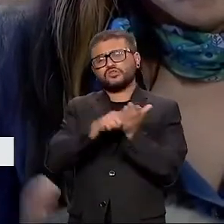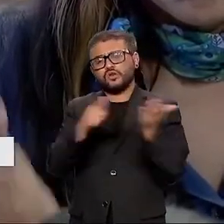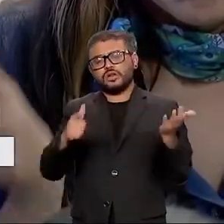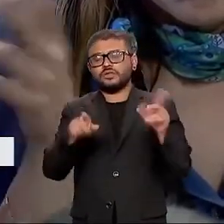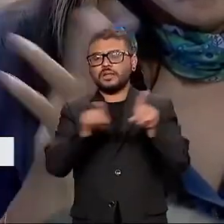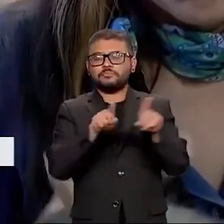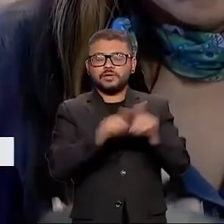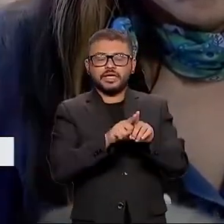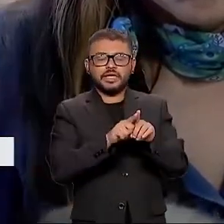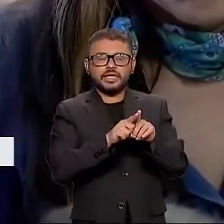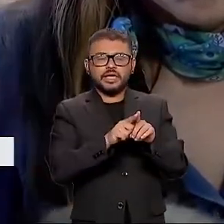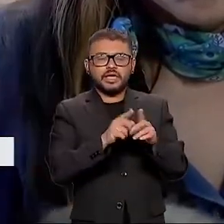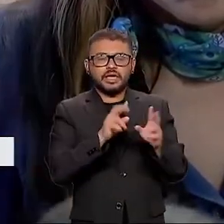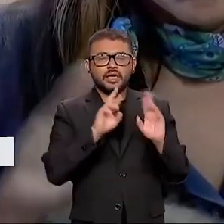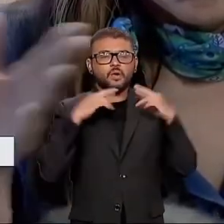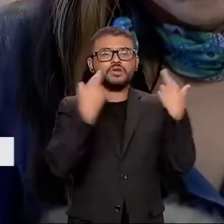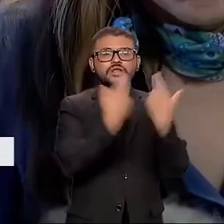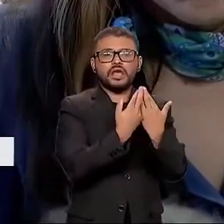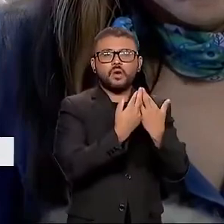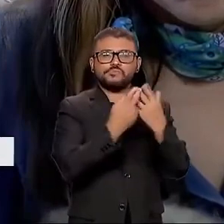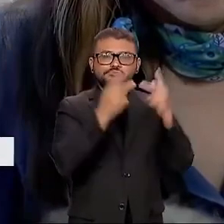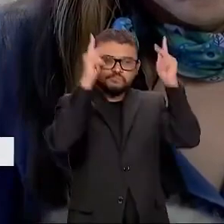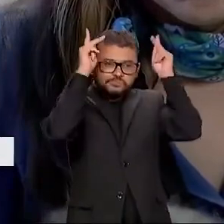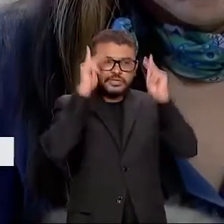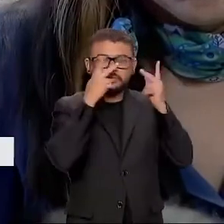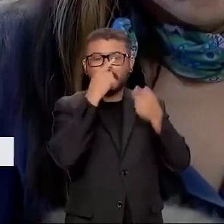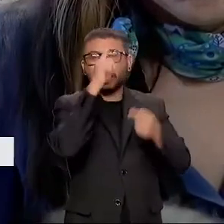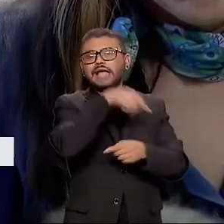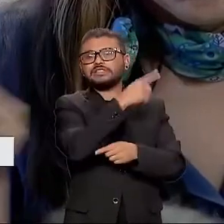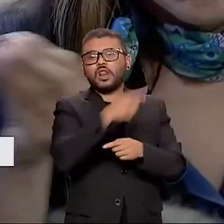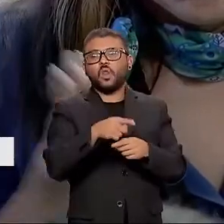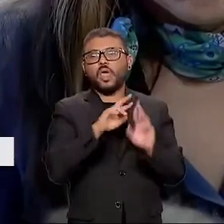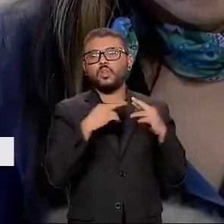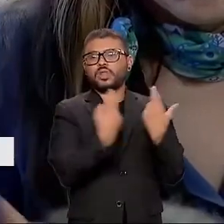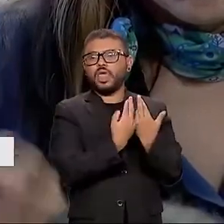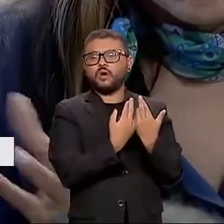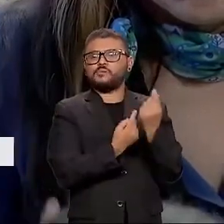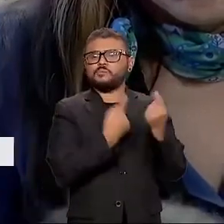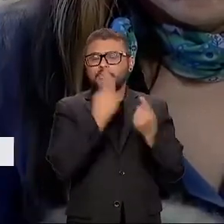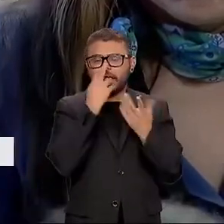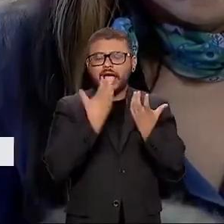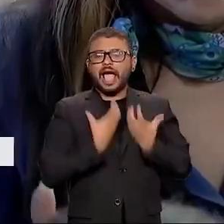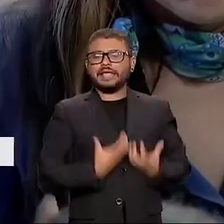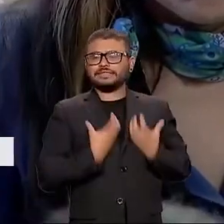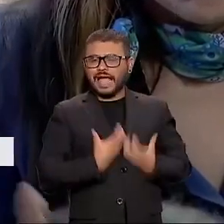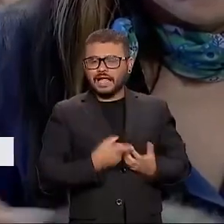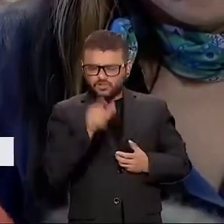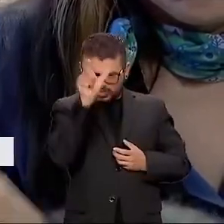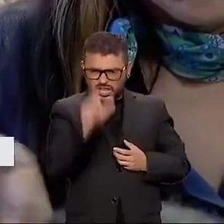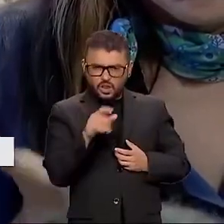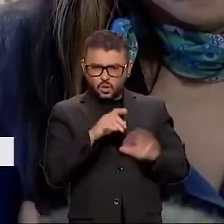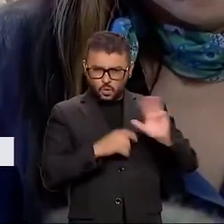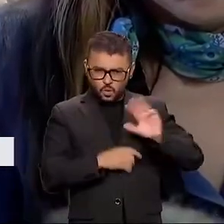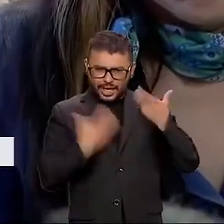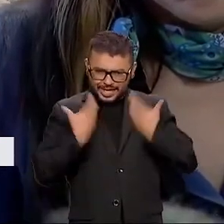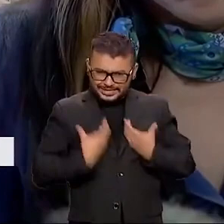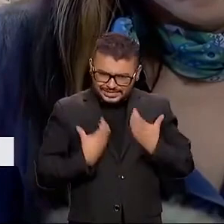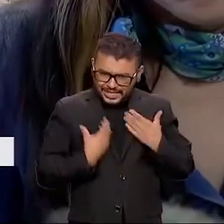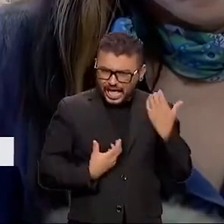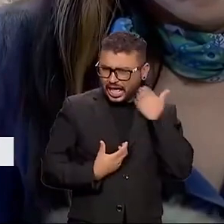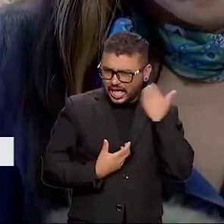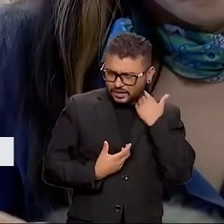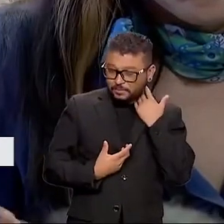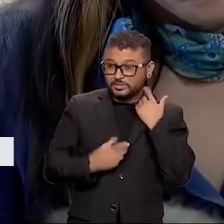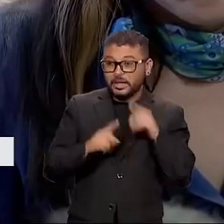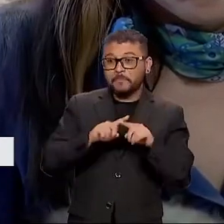o príncipe saudita, que foi cancelado. O senhor alegou cansaço, a sua equipe alegou cansaço, mas nos corredores do